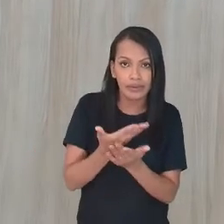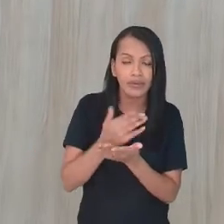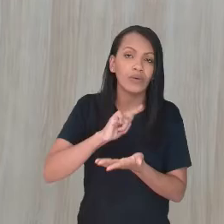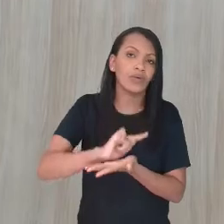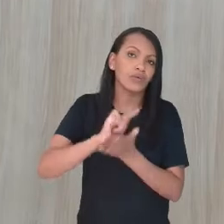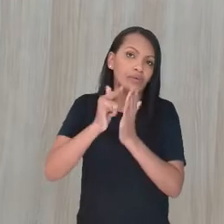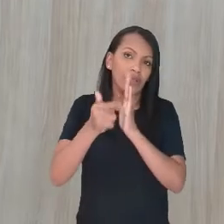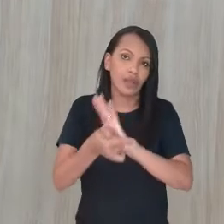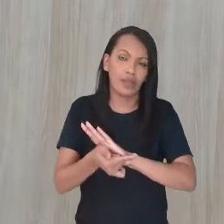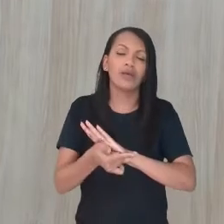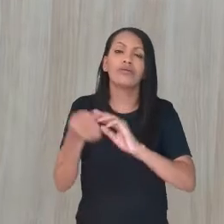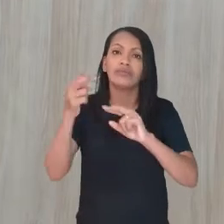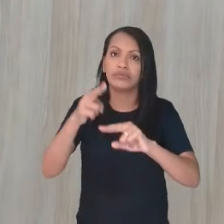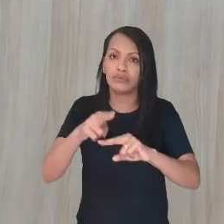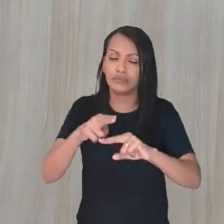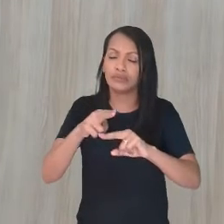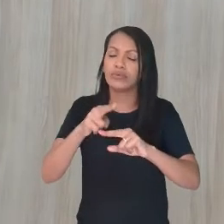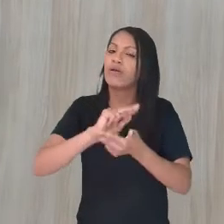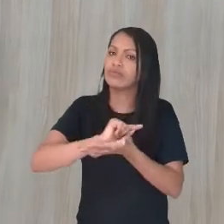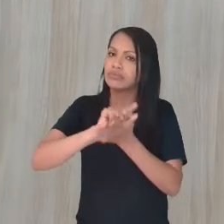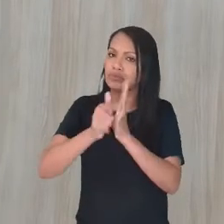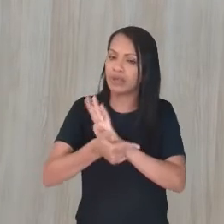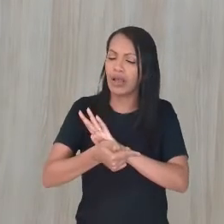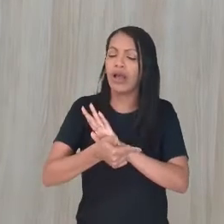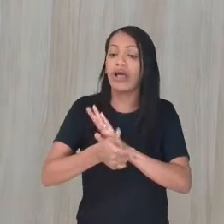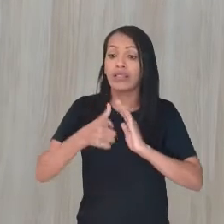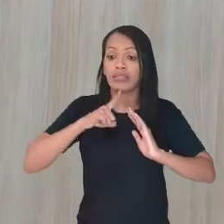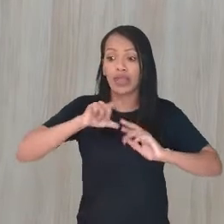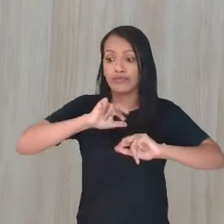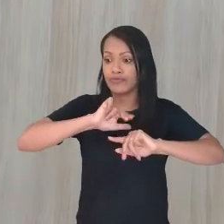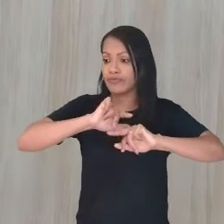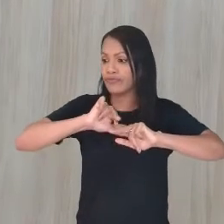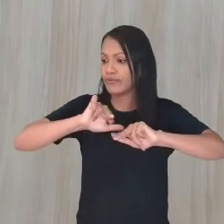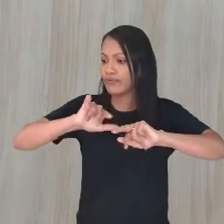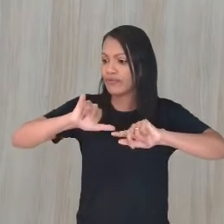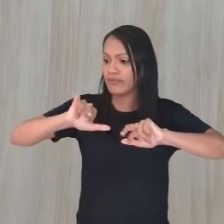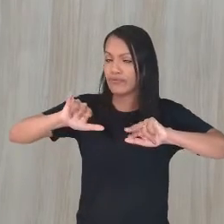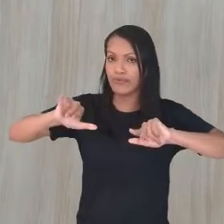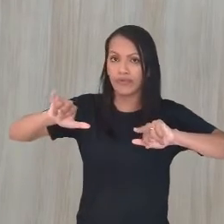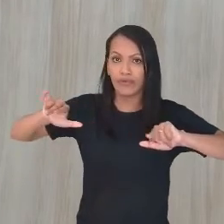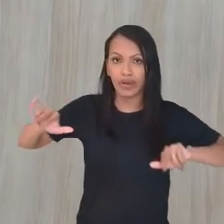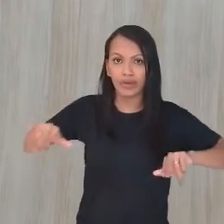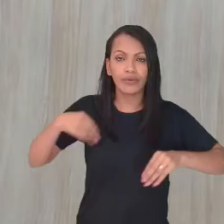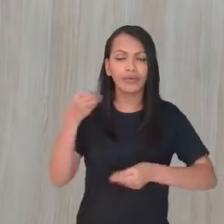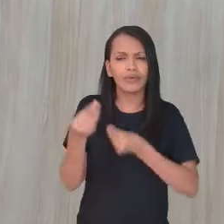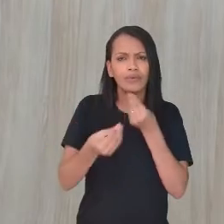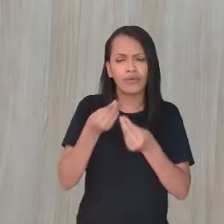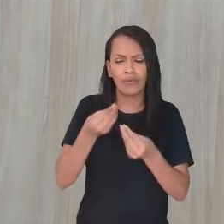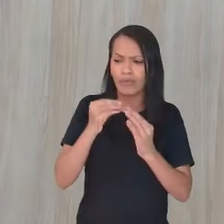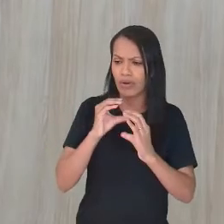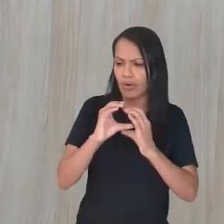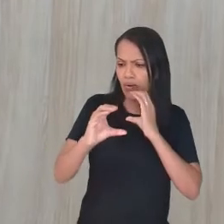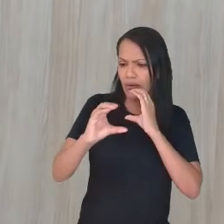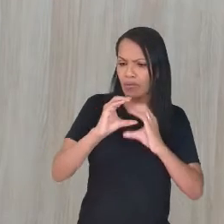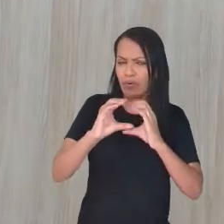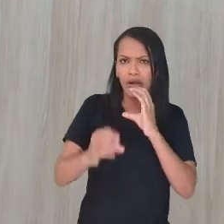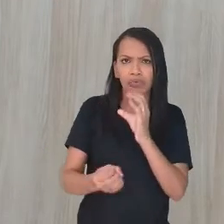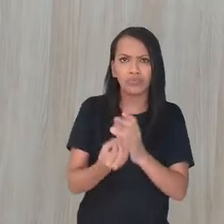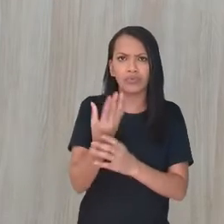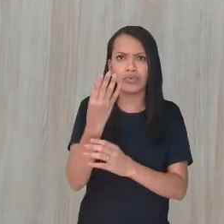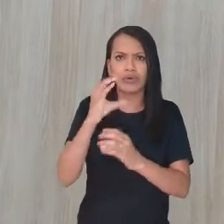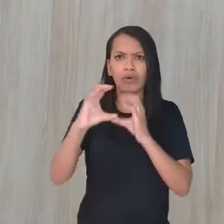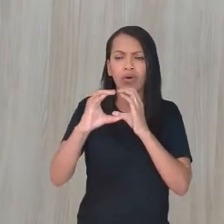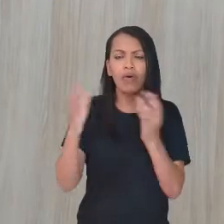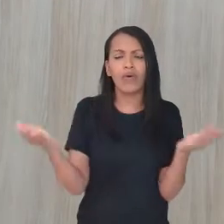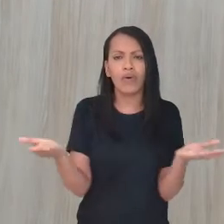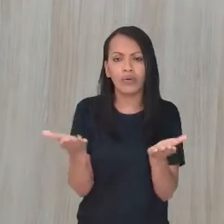vocês sabem, são infinitos. Os gêneros textuais vão surgir de acordo com a situação comunicativa. Então, hoje a gente tem